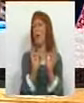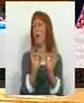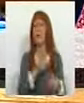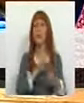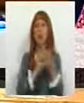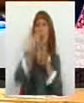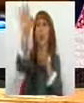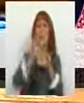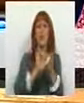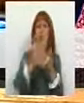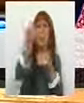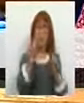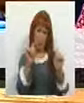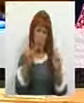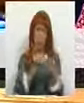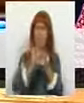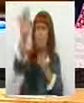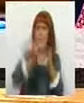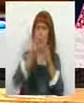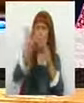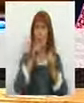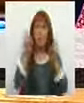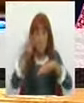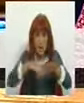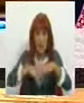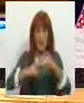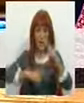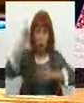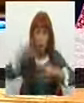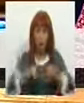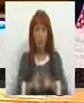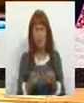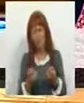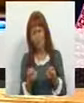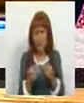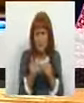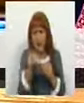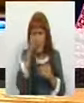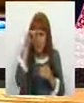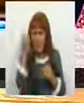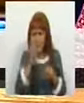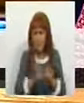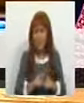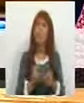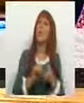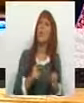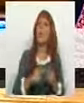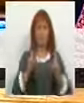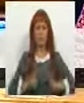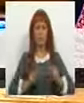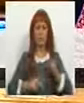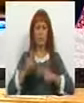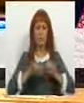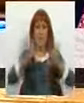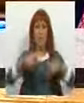nos PowerPoints são bons. Nos PowerPoints são bons. Agora, realizar obra é um bocadinho mais difícil do que lançar uma empreitada